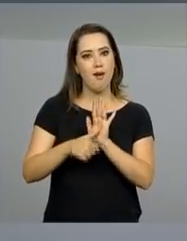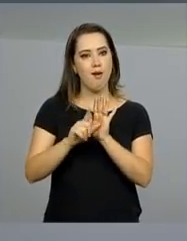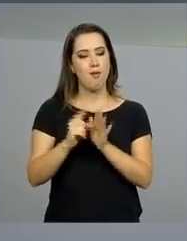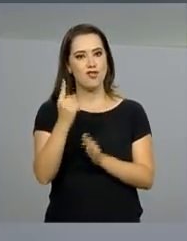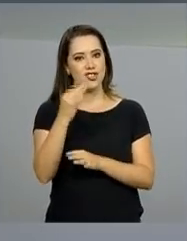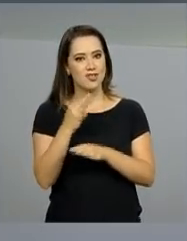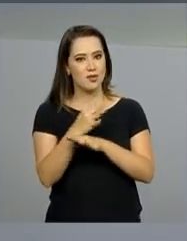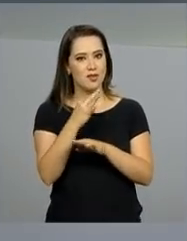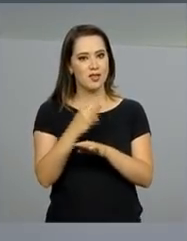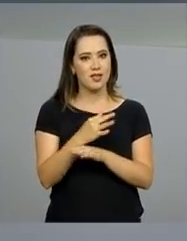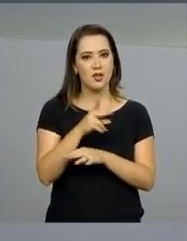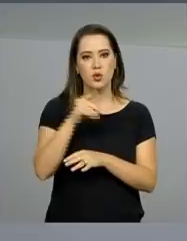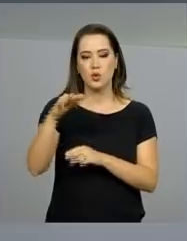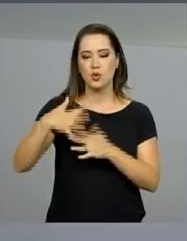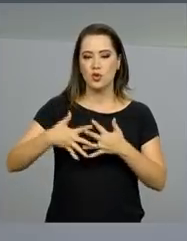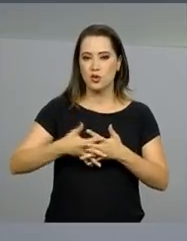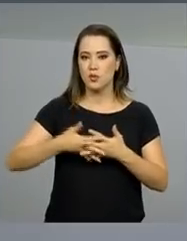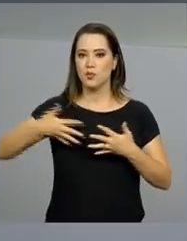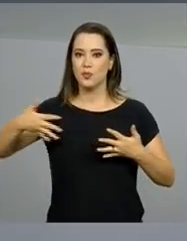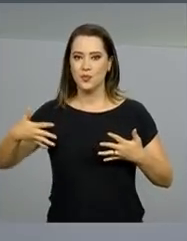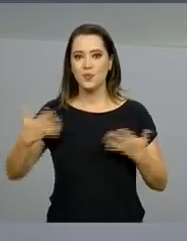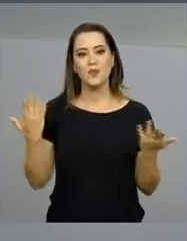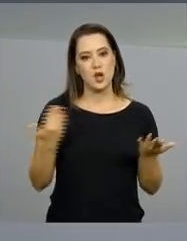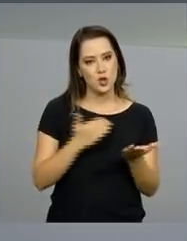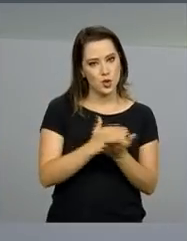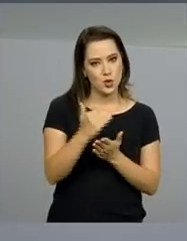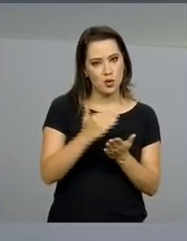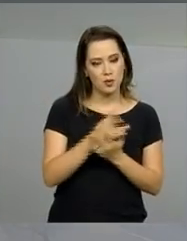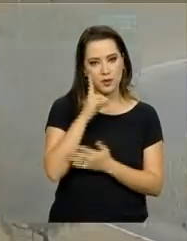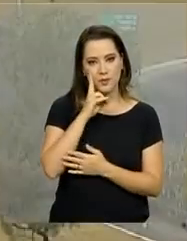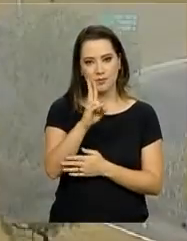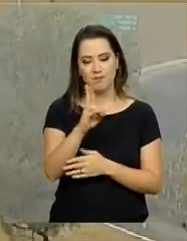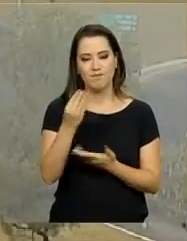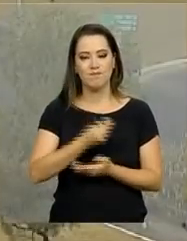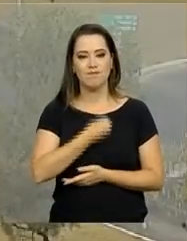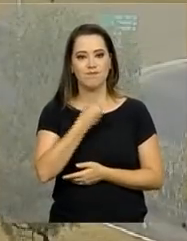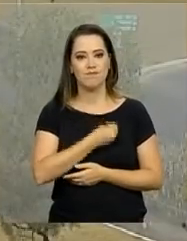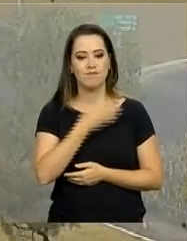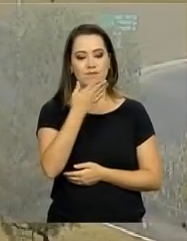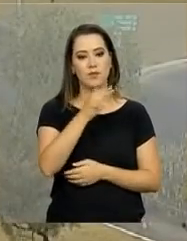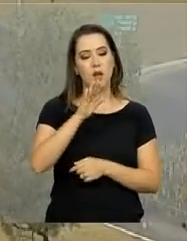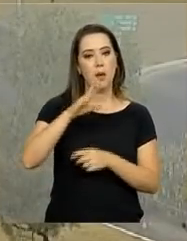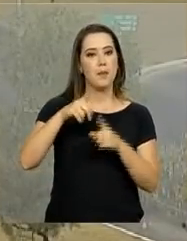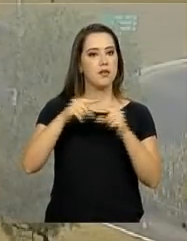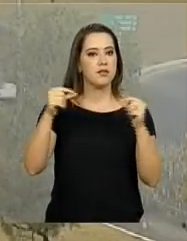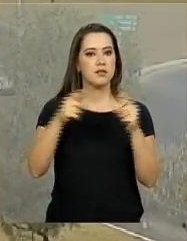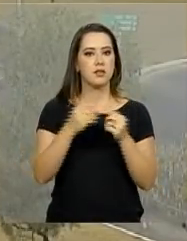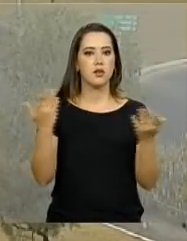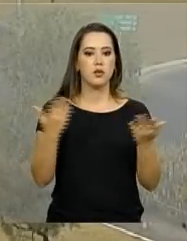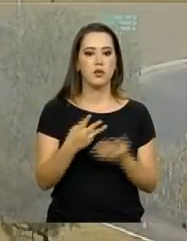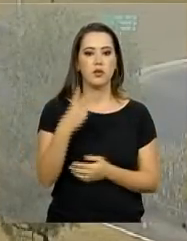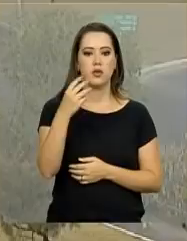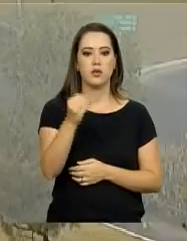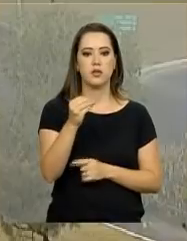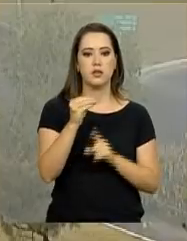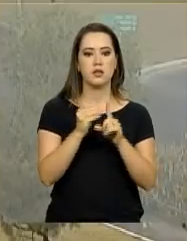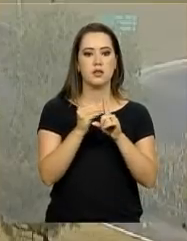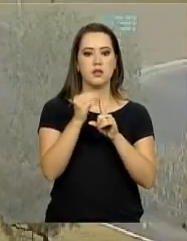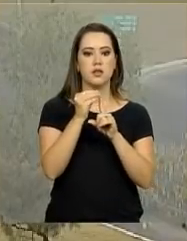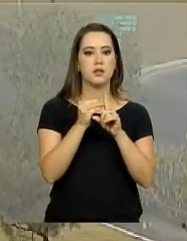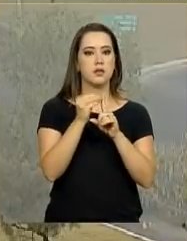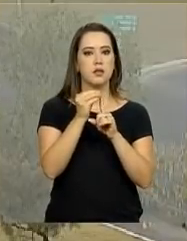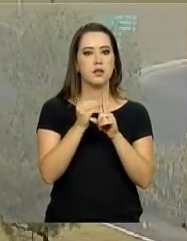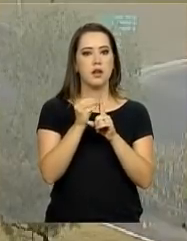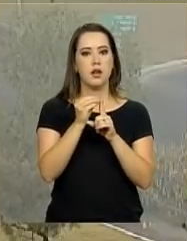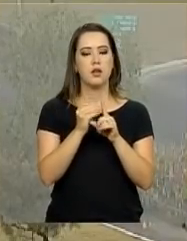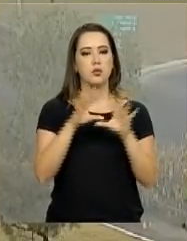véspera de feriado do Dia da Independência. A gente começa com imagens ao vivo da capital federal. Neste momento faz 30 graus, céu